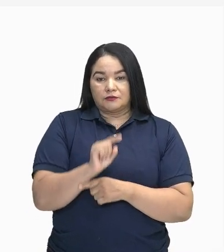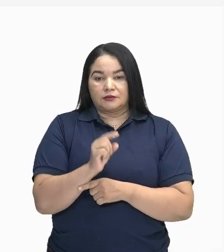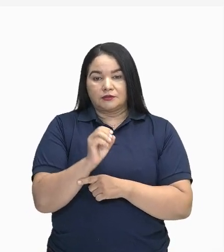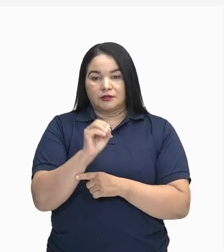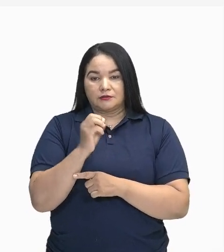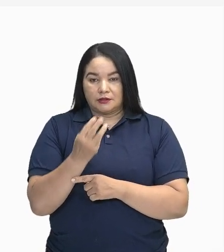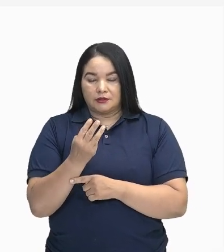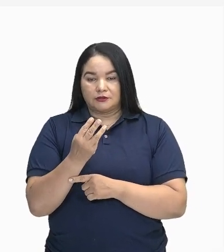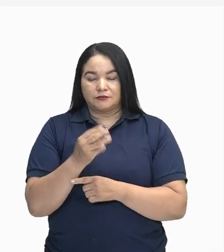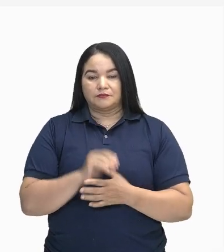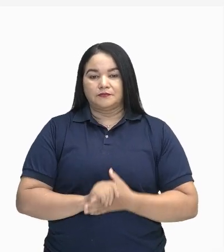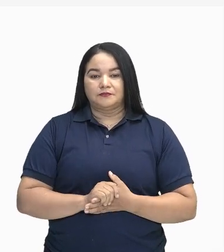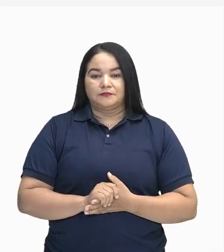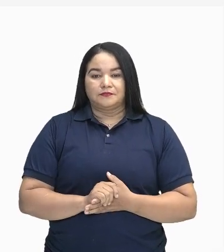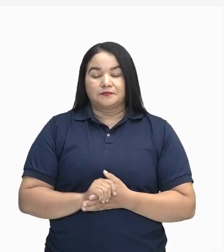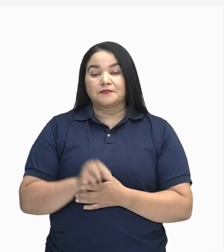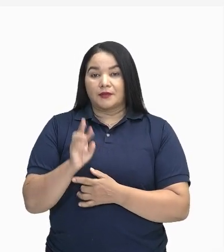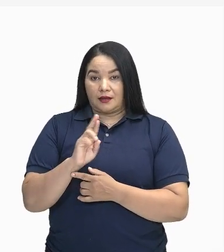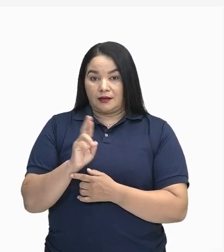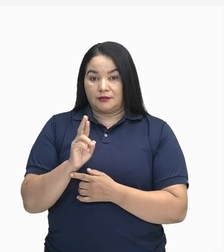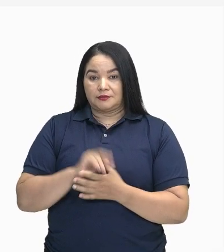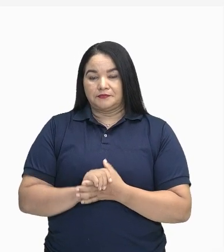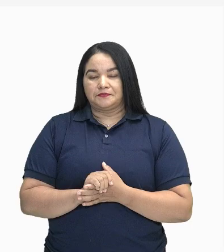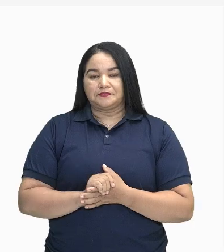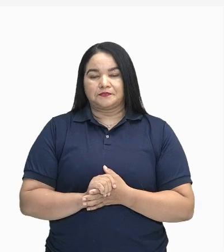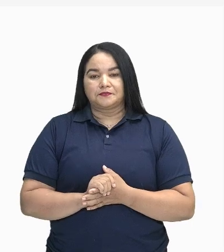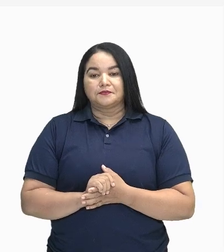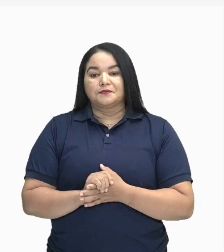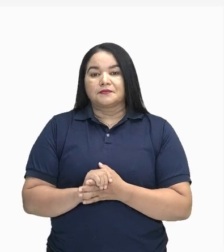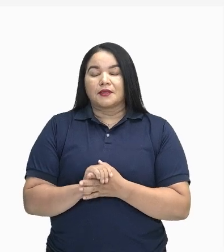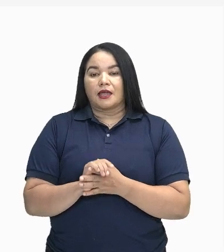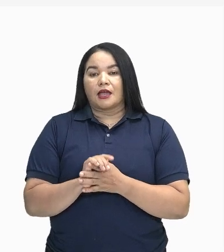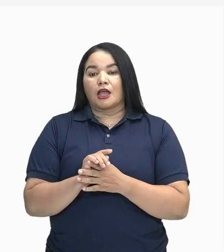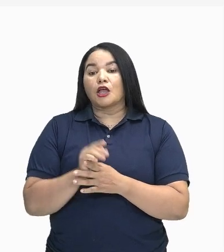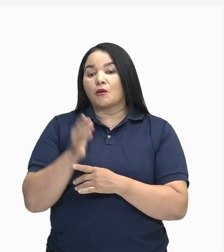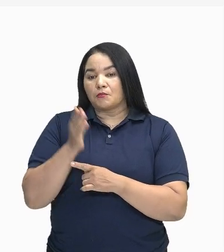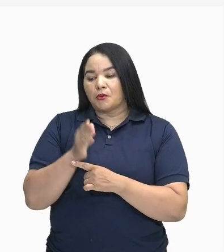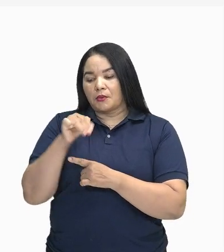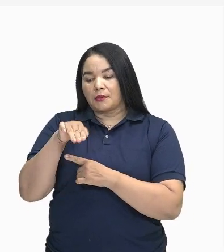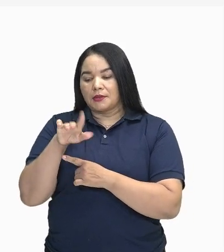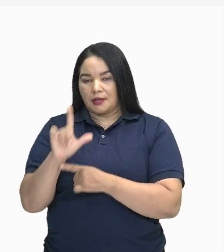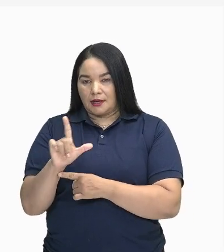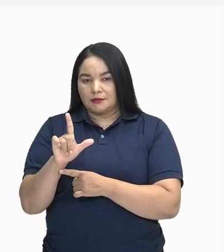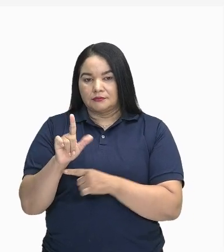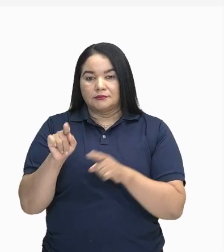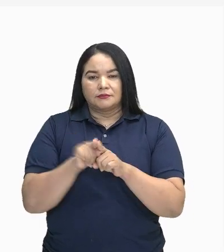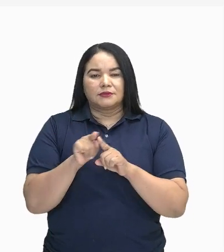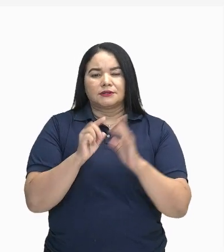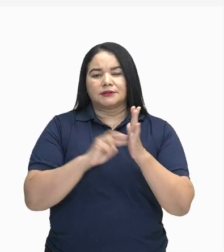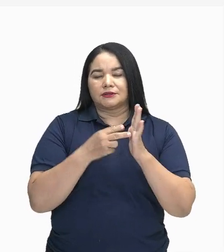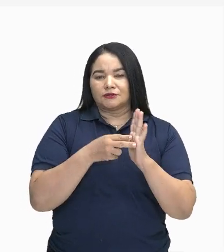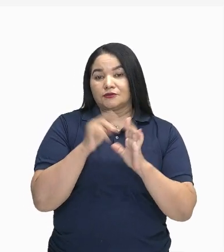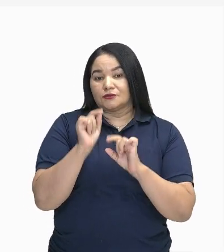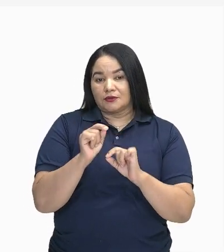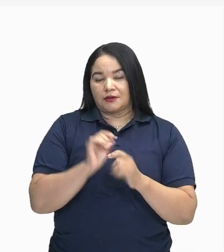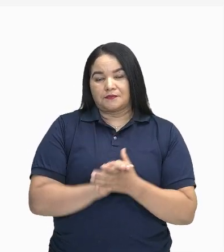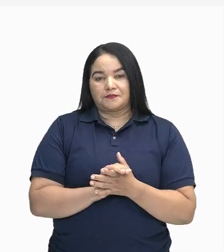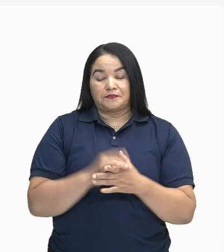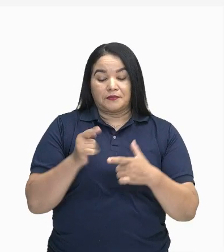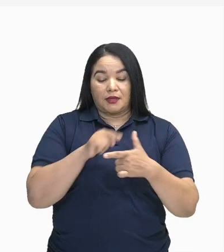melhor, em reais, né? 0,03 por ml. Qual é o significado? O significado é o seguinte, ó, que a